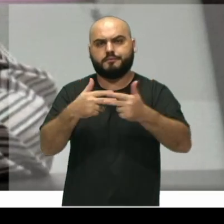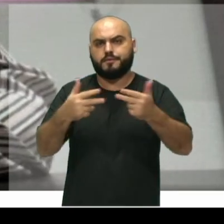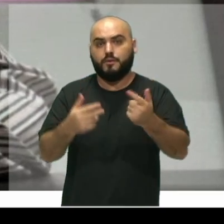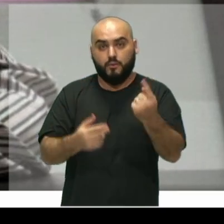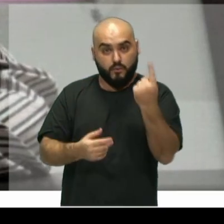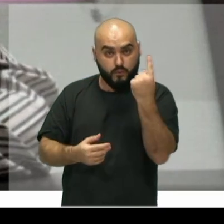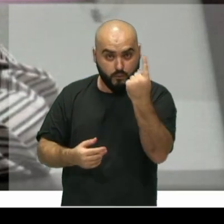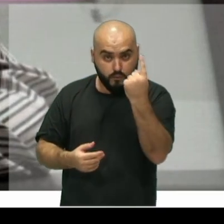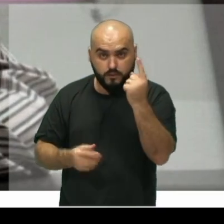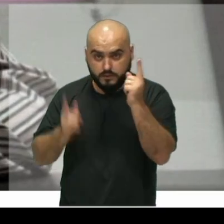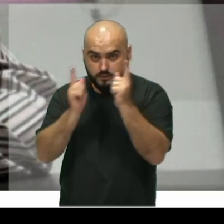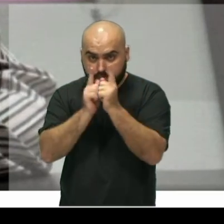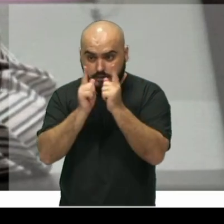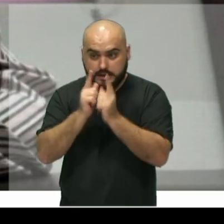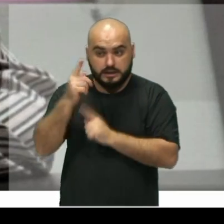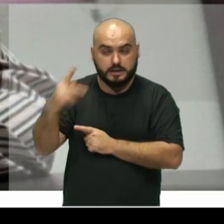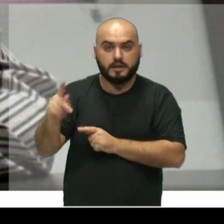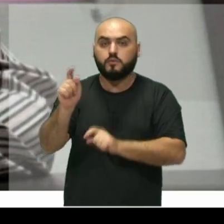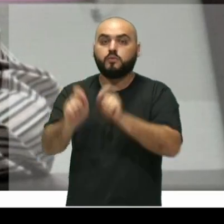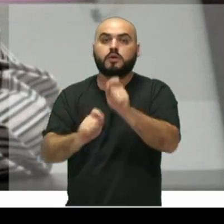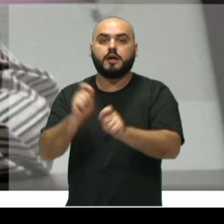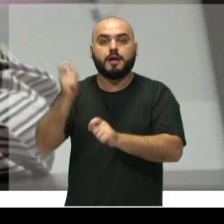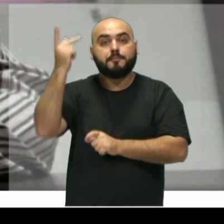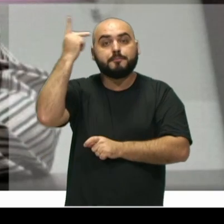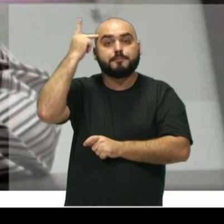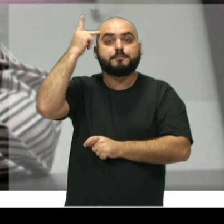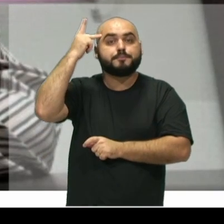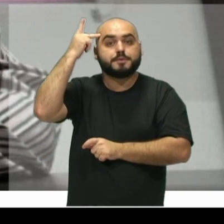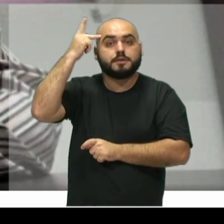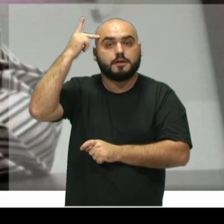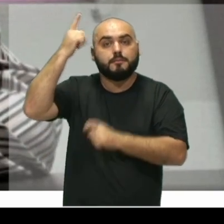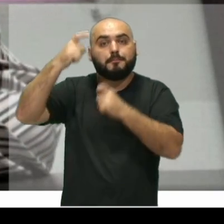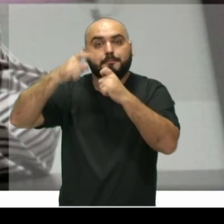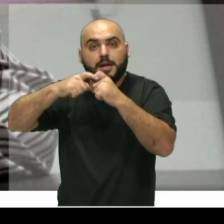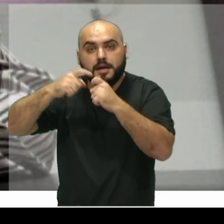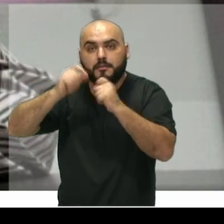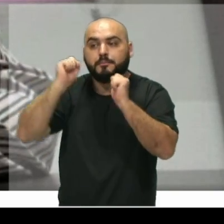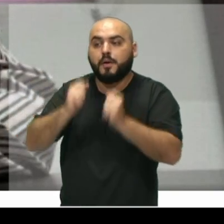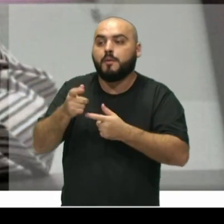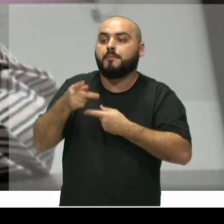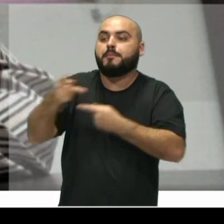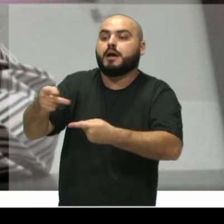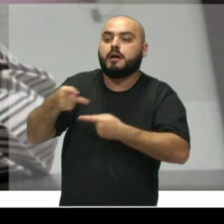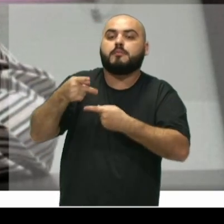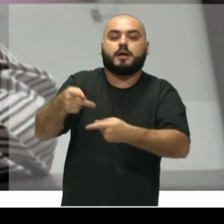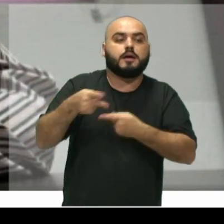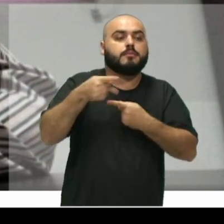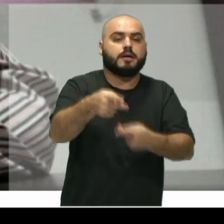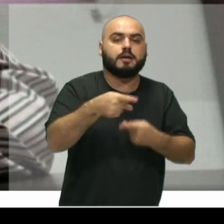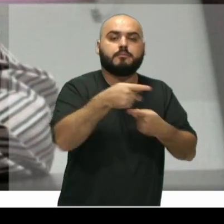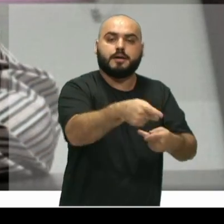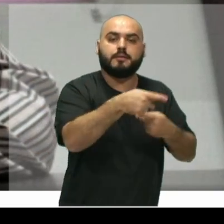entendermos, é ter um psiquiatra, um médico que possa fazer uma visita itinerante nessas comunidades